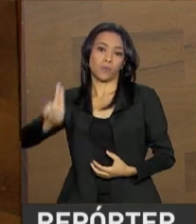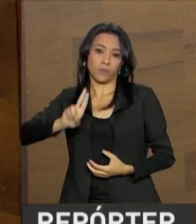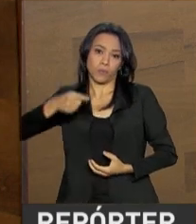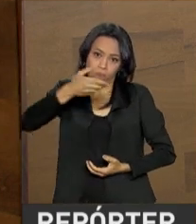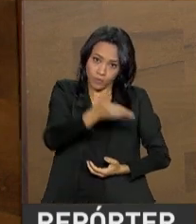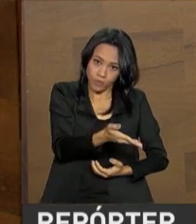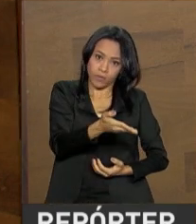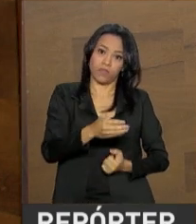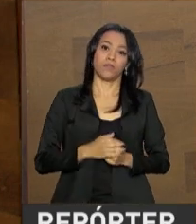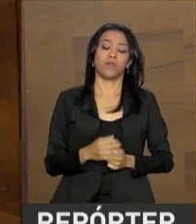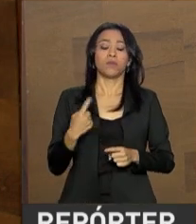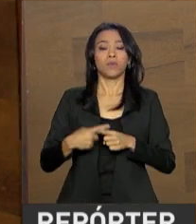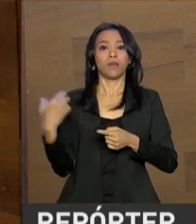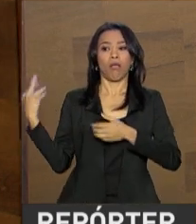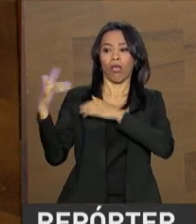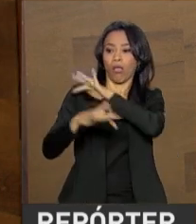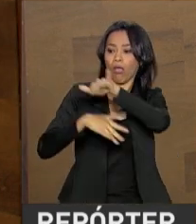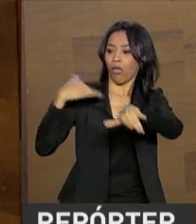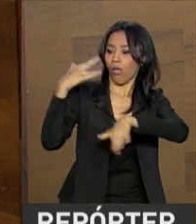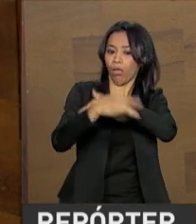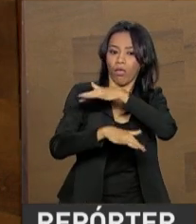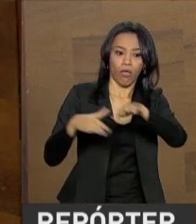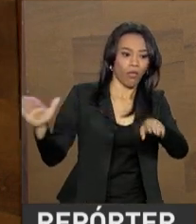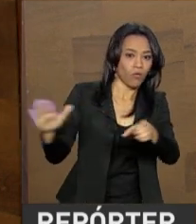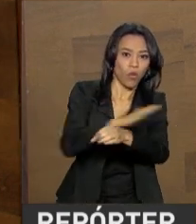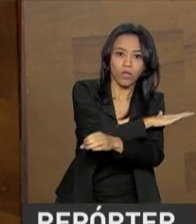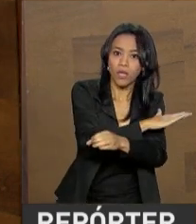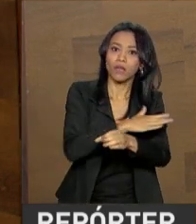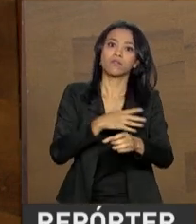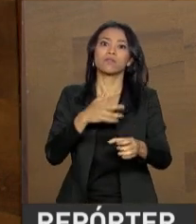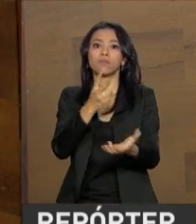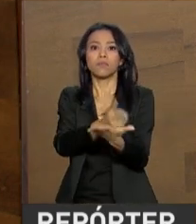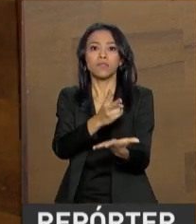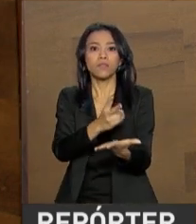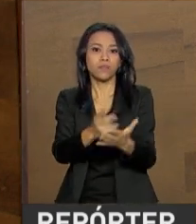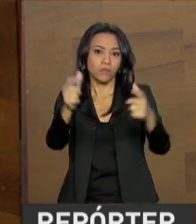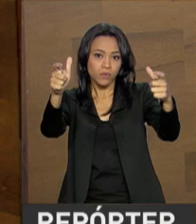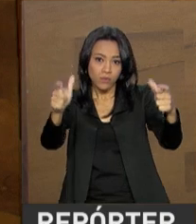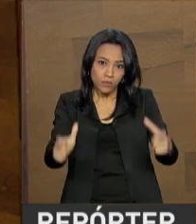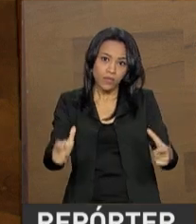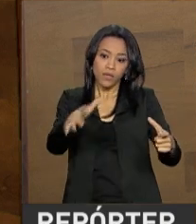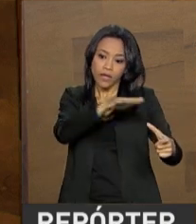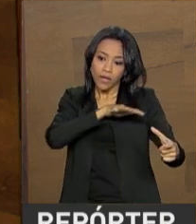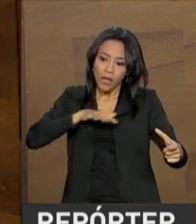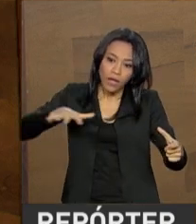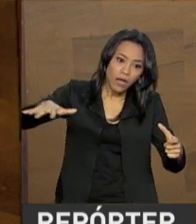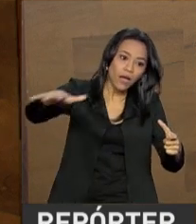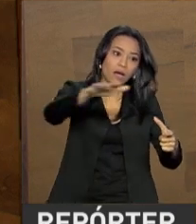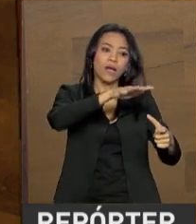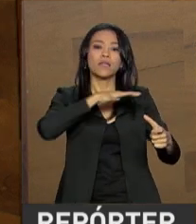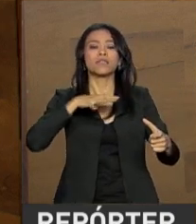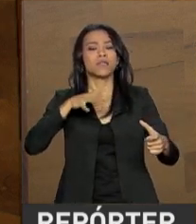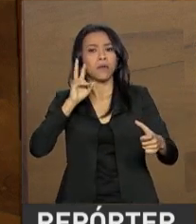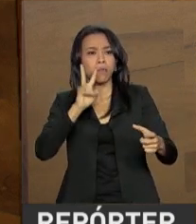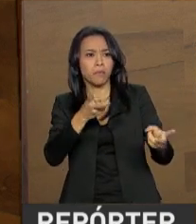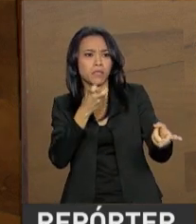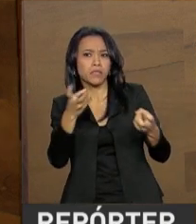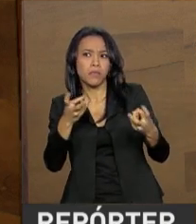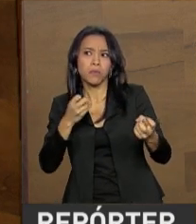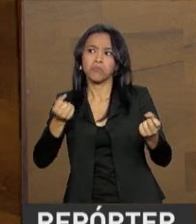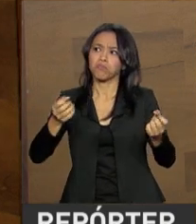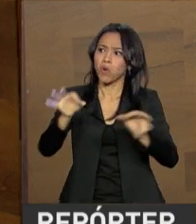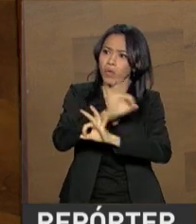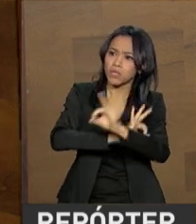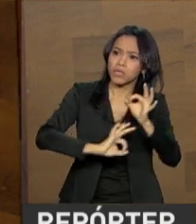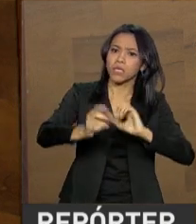superlotado e passa a ter a visualizar no mesmo ambiente no mesmo volume de atendimentos um serviço muito mais organizado com a